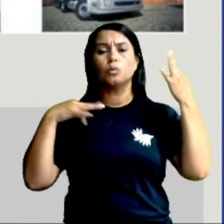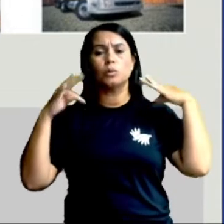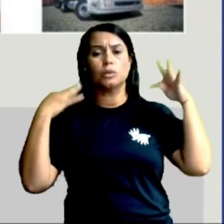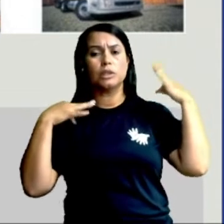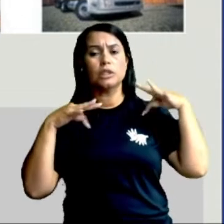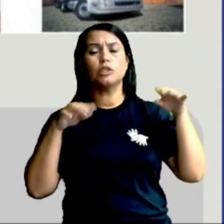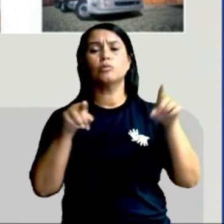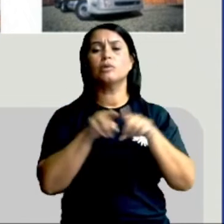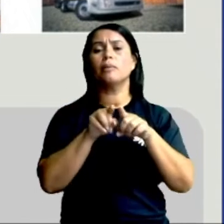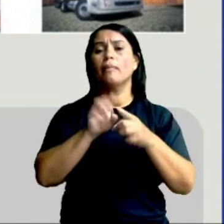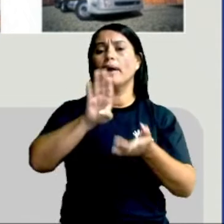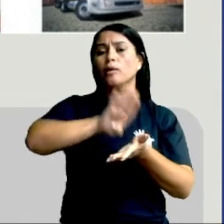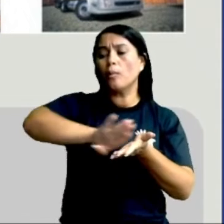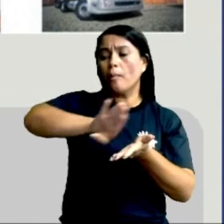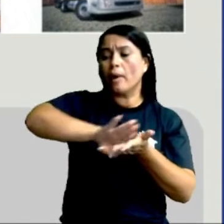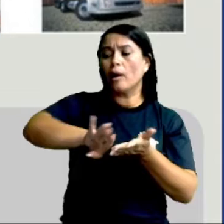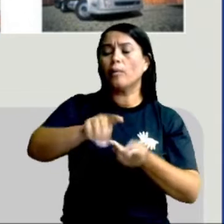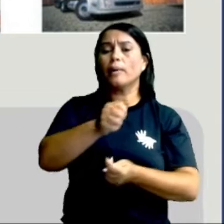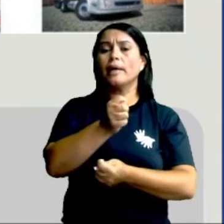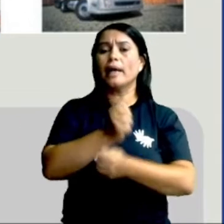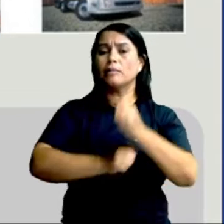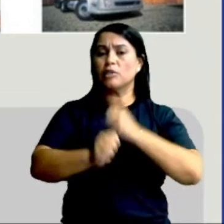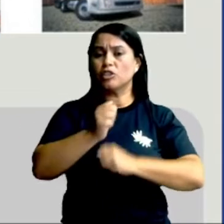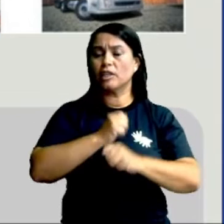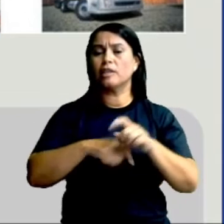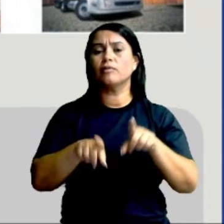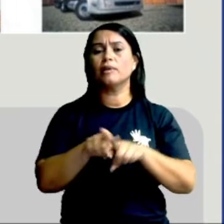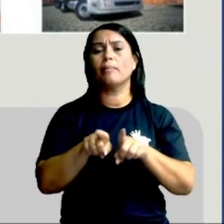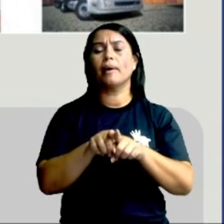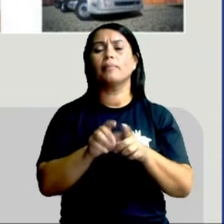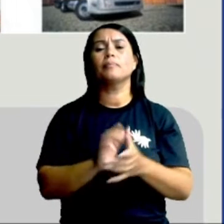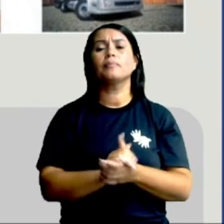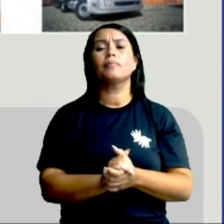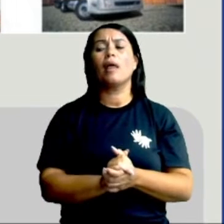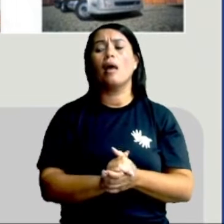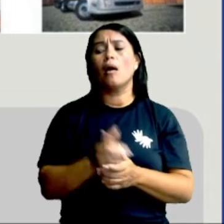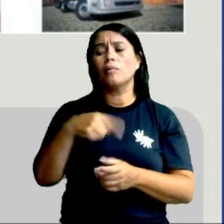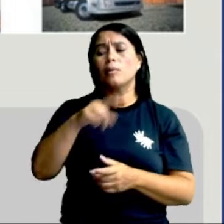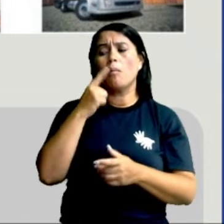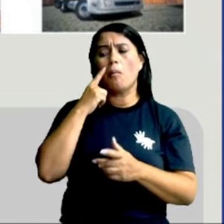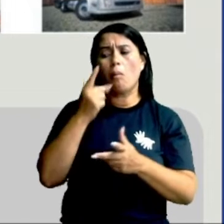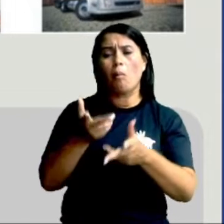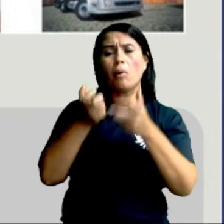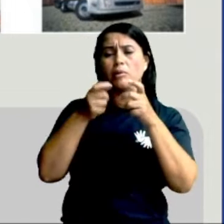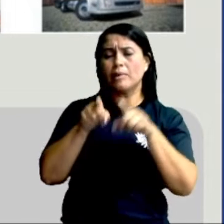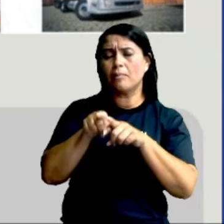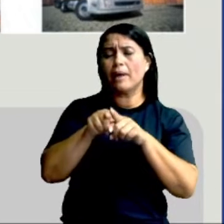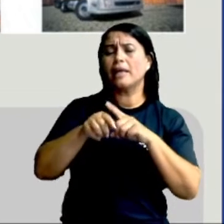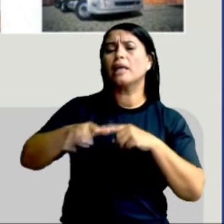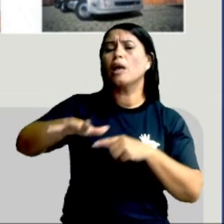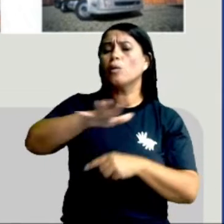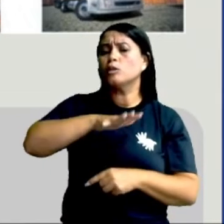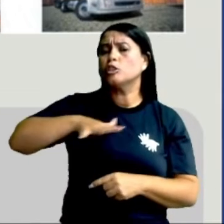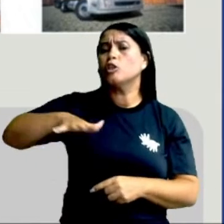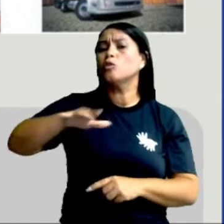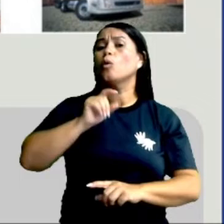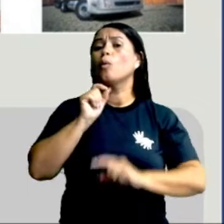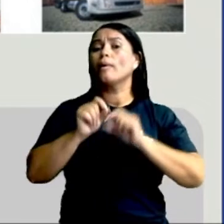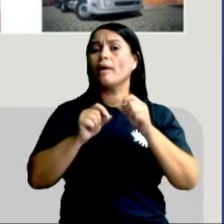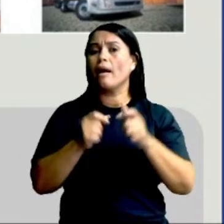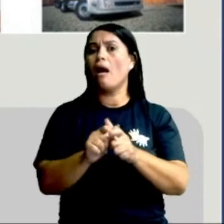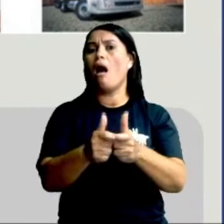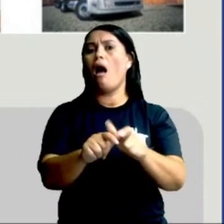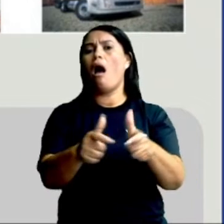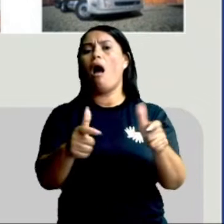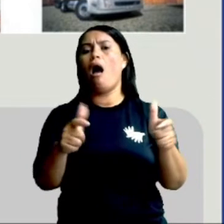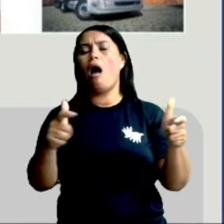turismo, serviços bancários e administrativos. O que a gente pode perceber que é um serviço, né, um setor amplo, onde